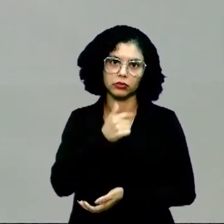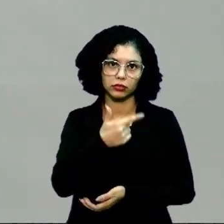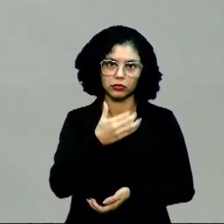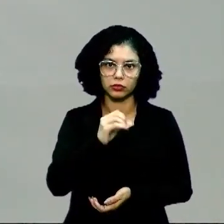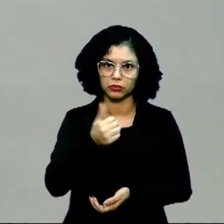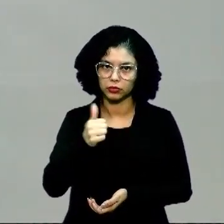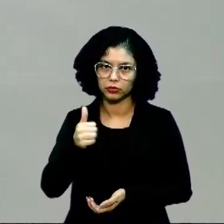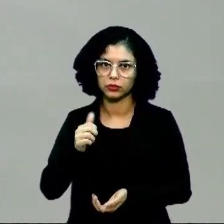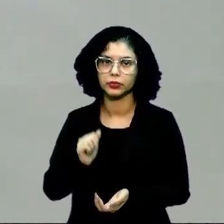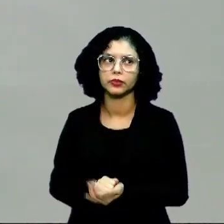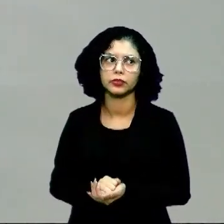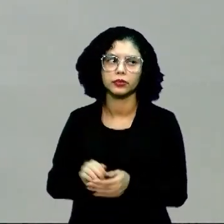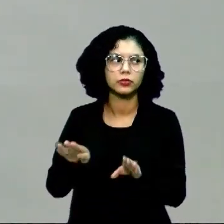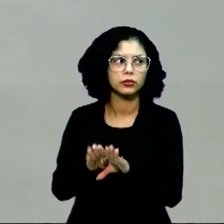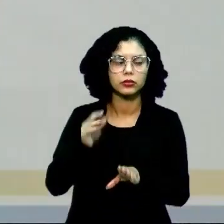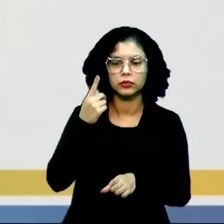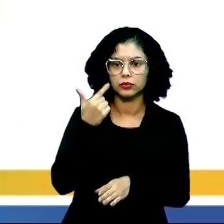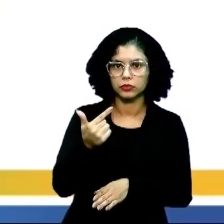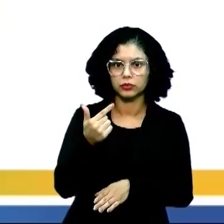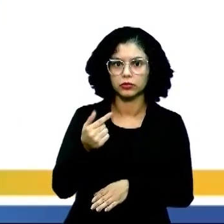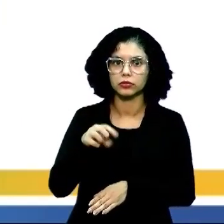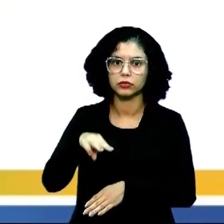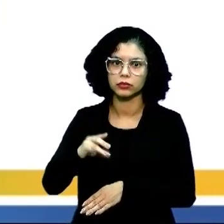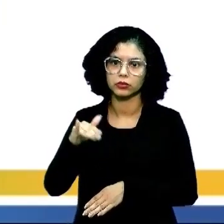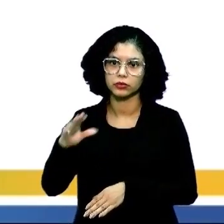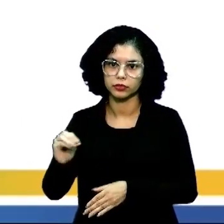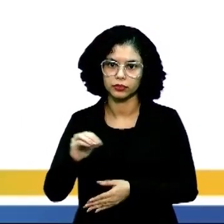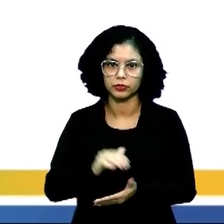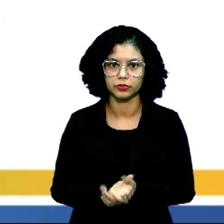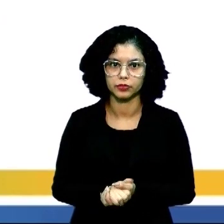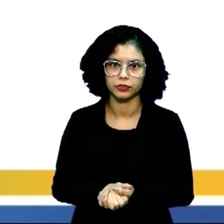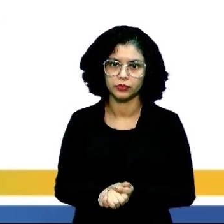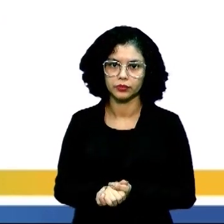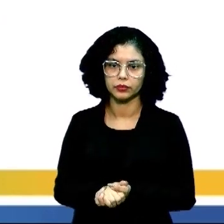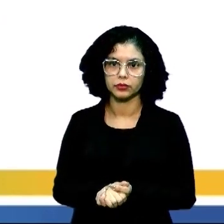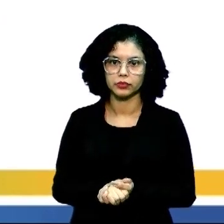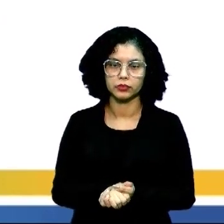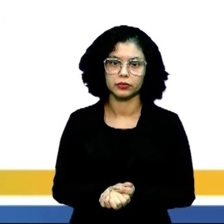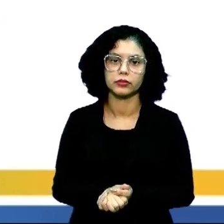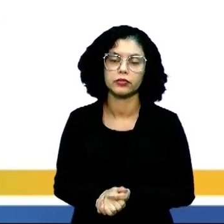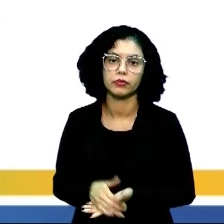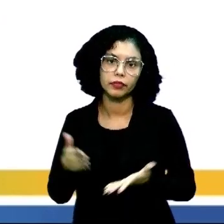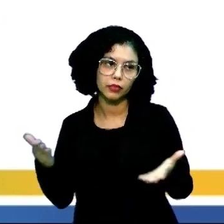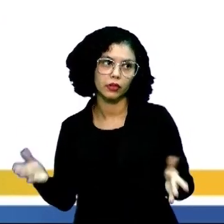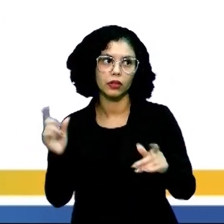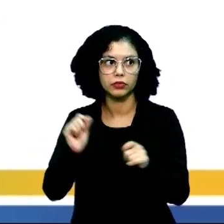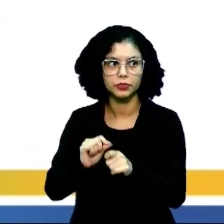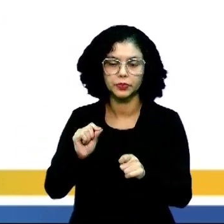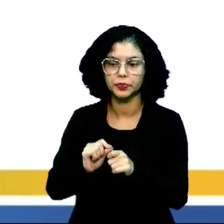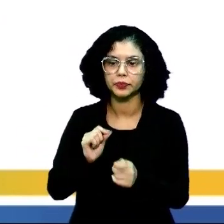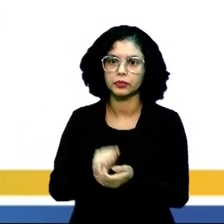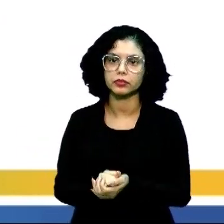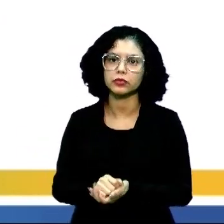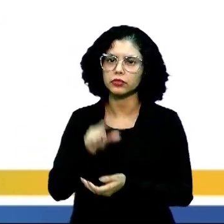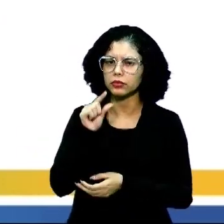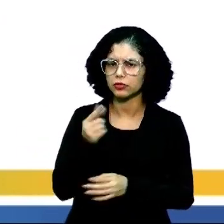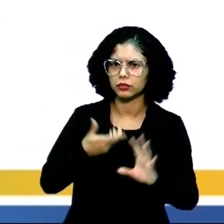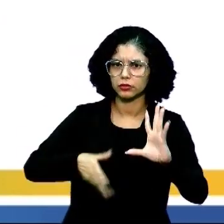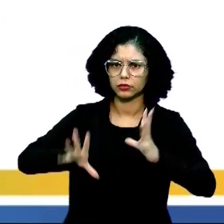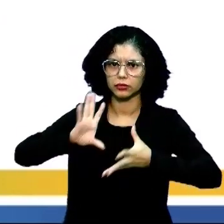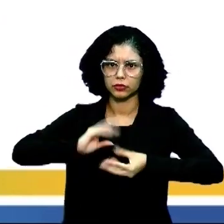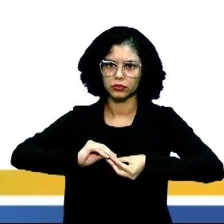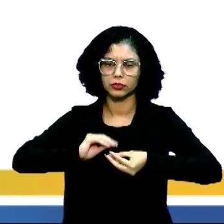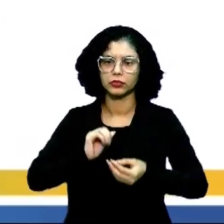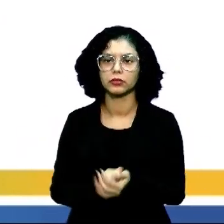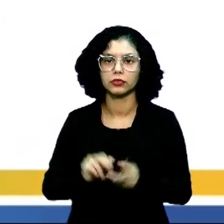2011, no dia 2 de maio, tá? Vamos lá. Bem, vamos fazer aqui um breve resumo sobre a guerra